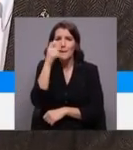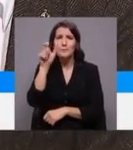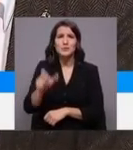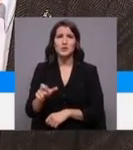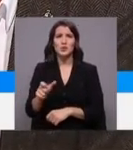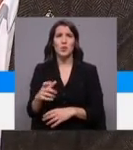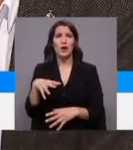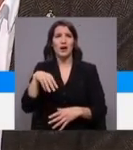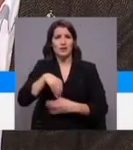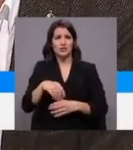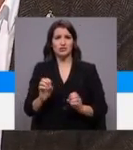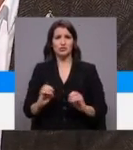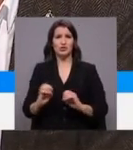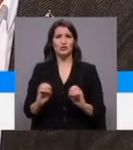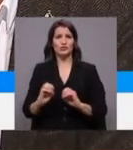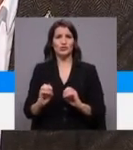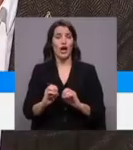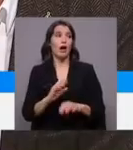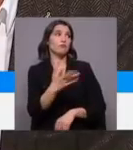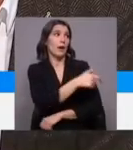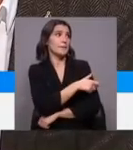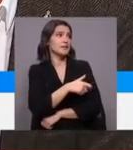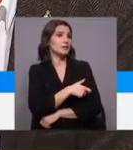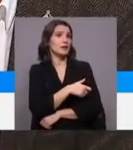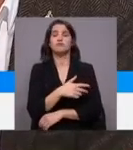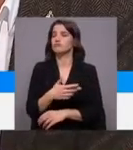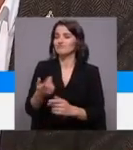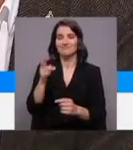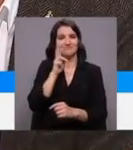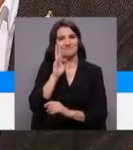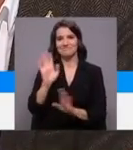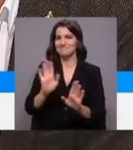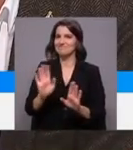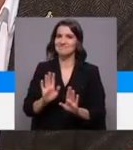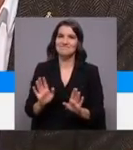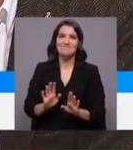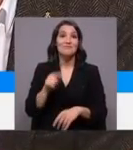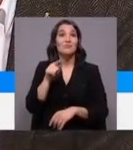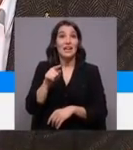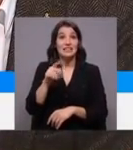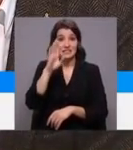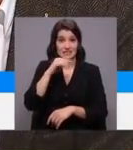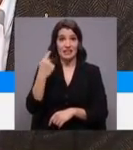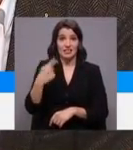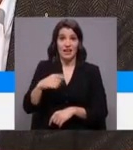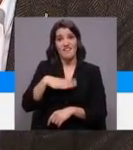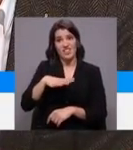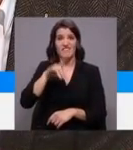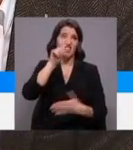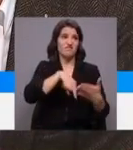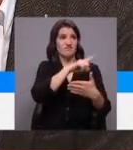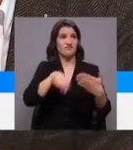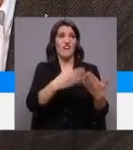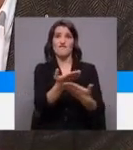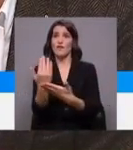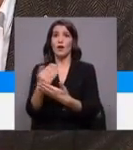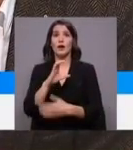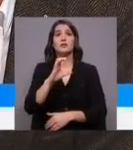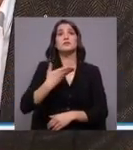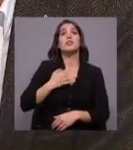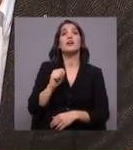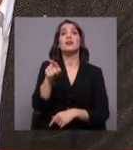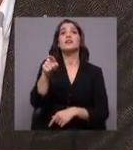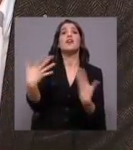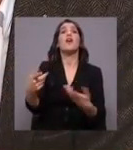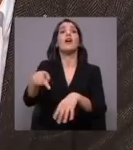pessoa que já nem sequer reconhecer estive a representar não lavei se alguém que tem culturas cancelamento é o GPS no